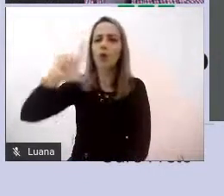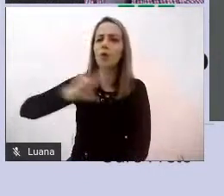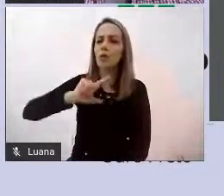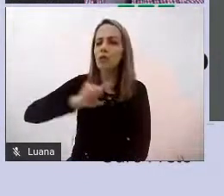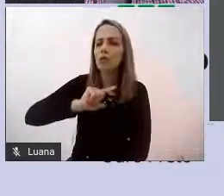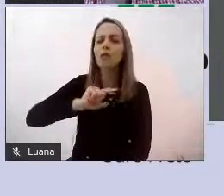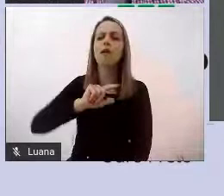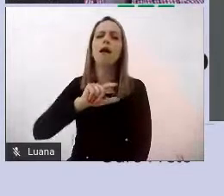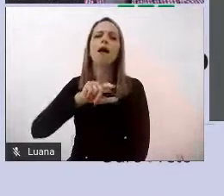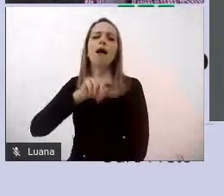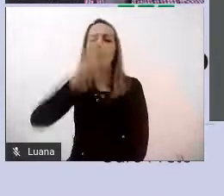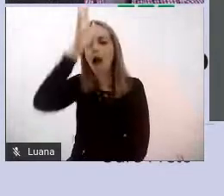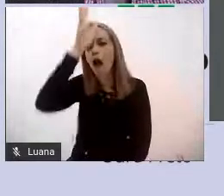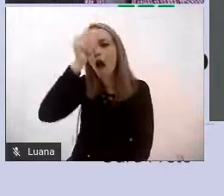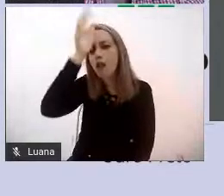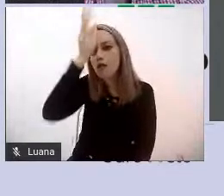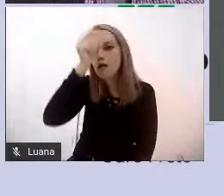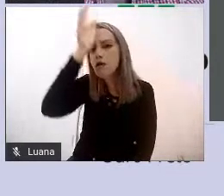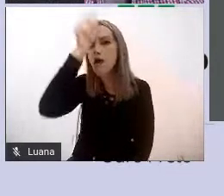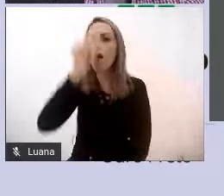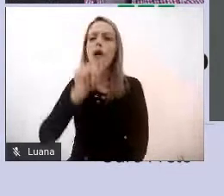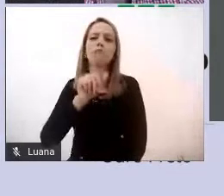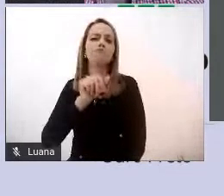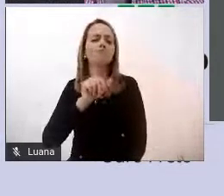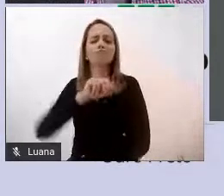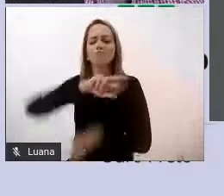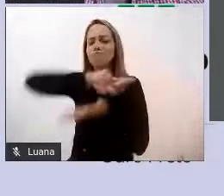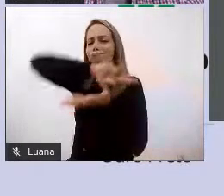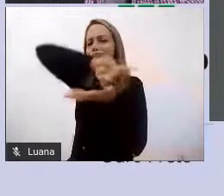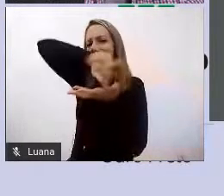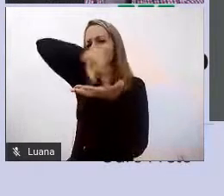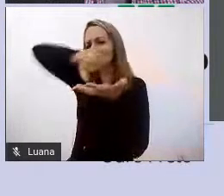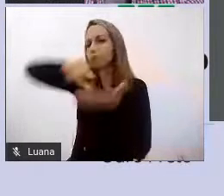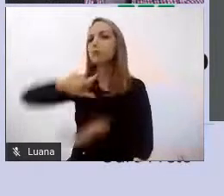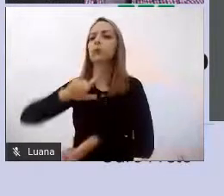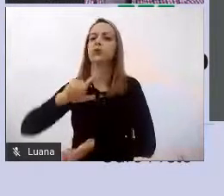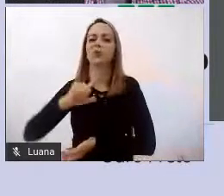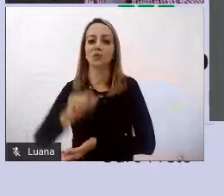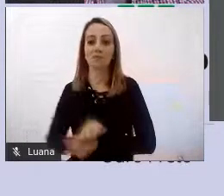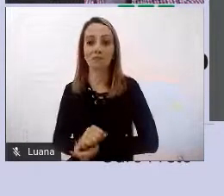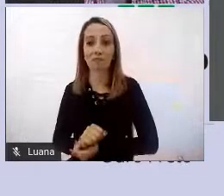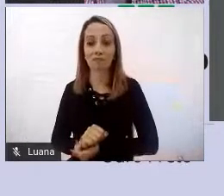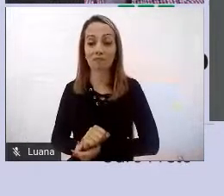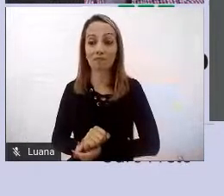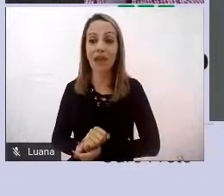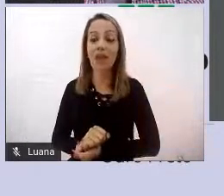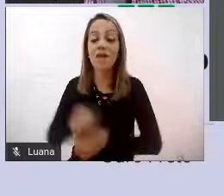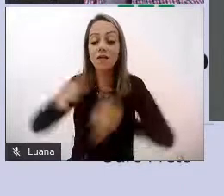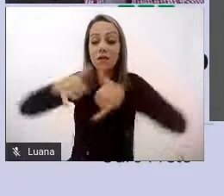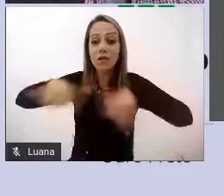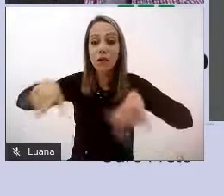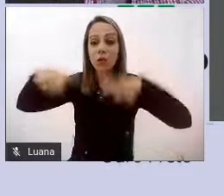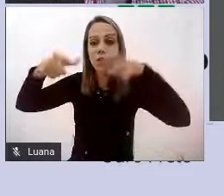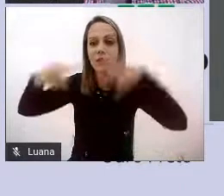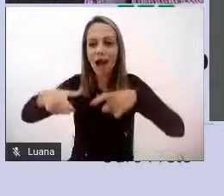e cabras de Cabo Verde. Esses animais e plantas, eles estão nesse local para servir não